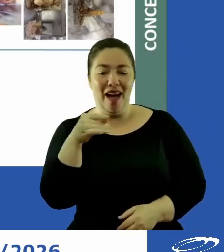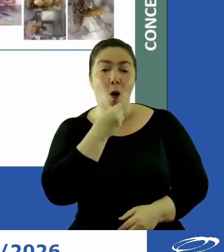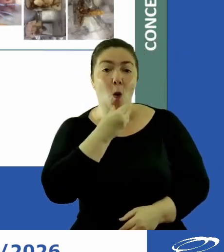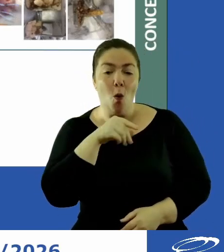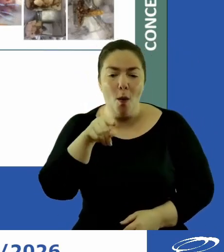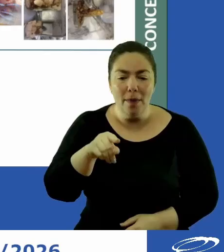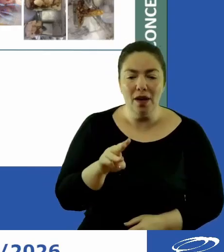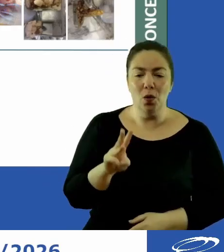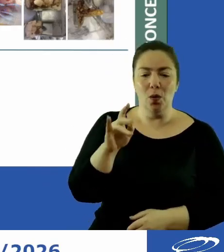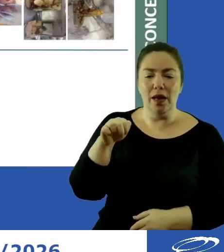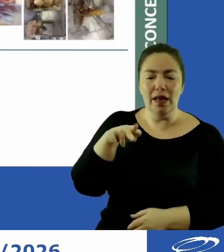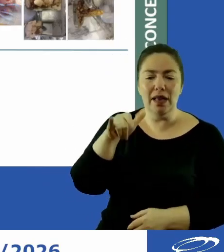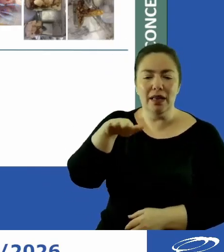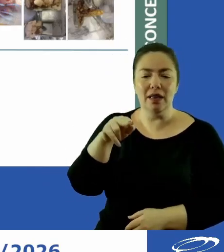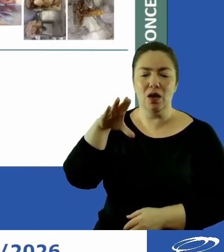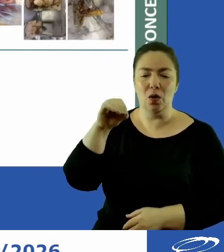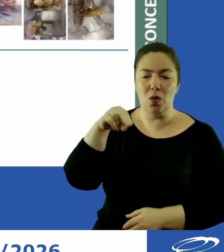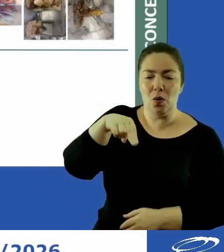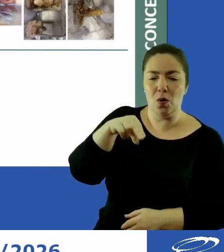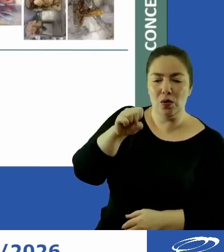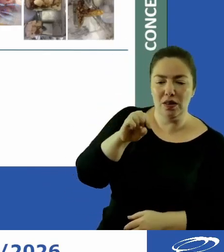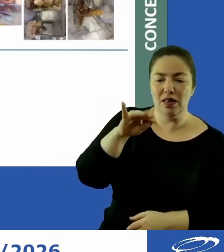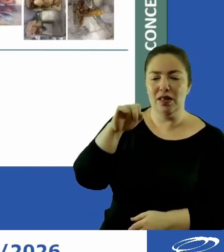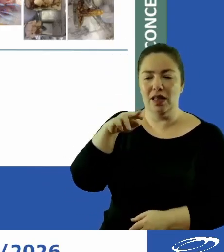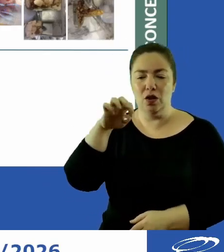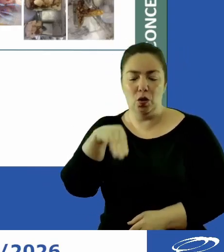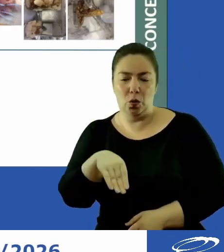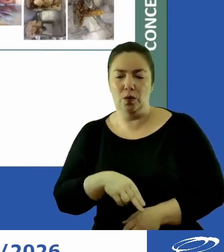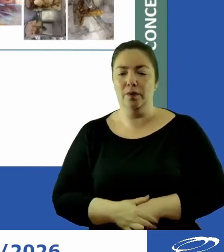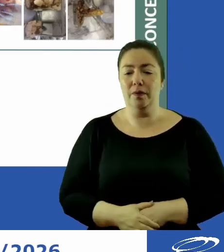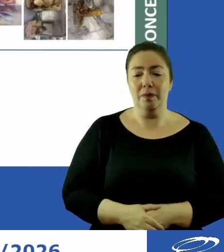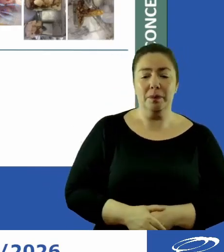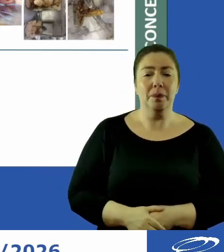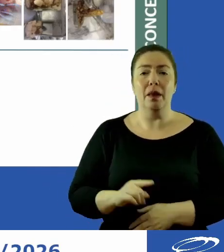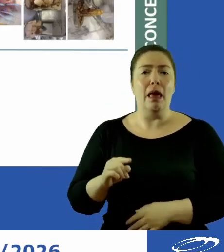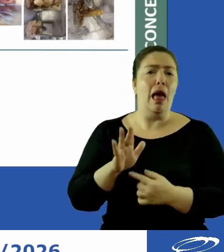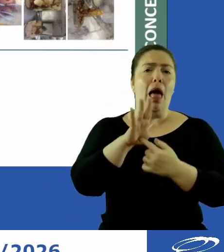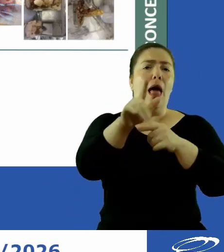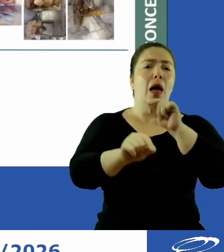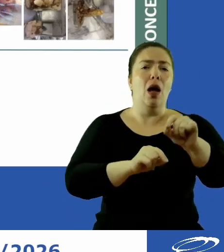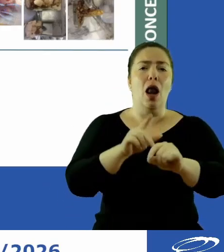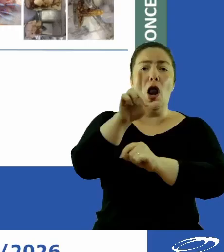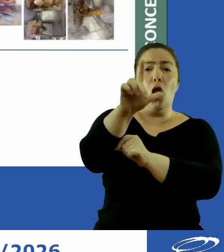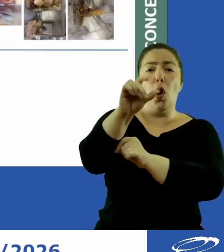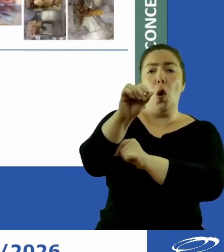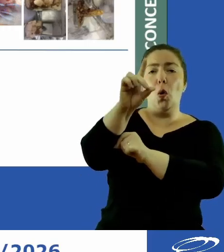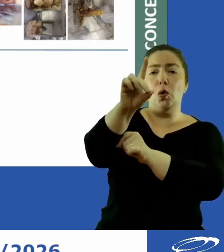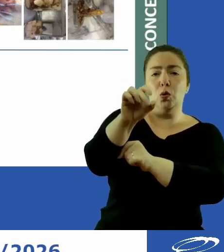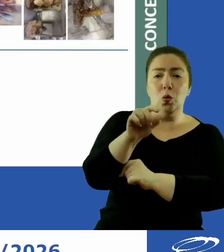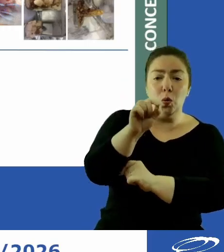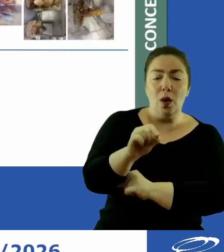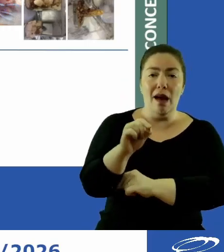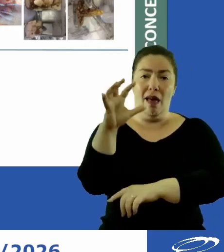que é um microbiologista que começou a mostrar que aquele lodo que aparece nas